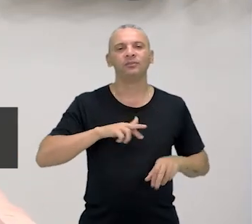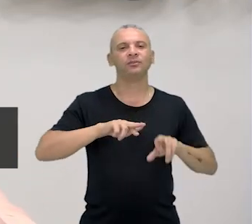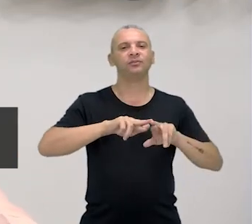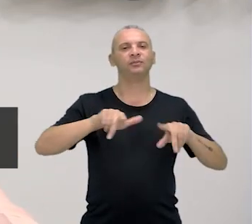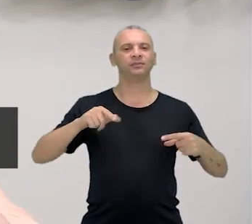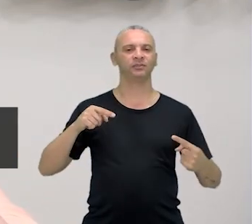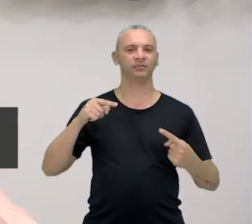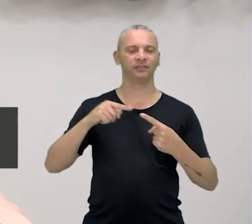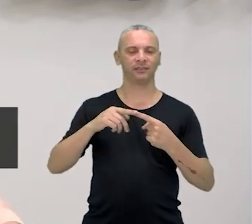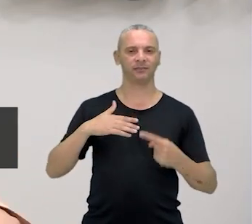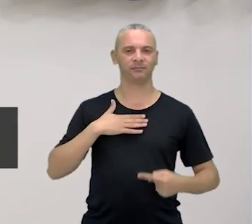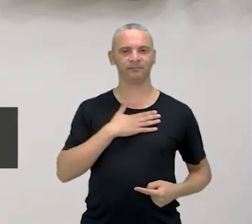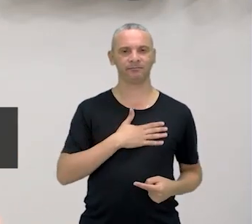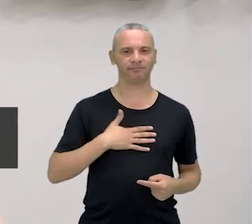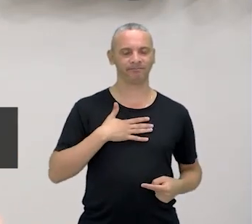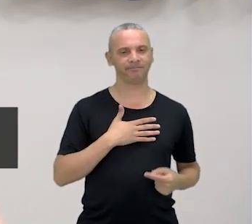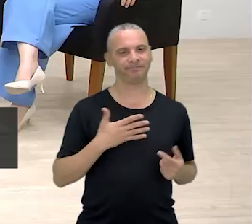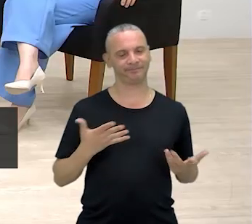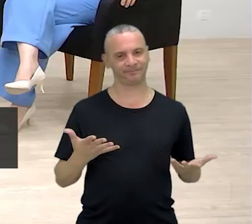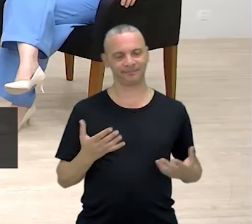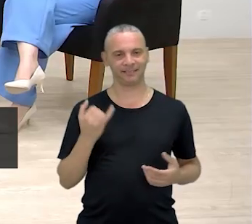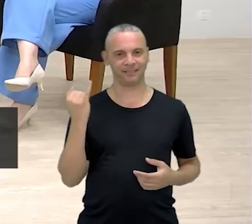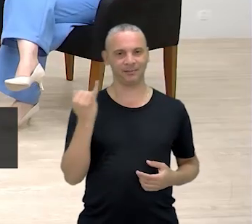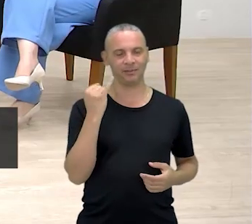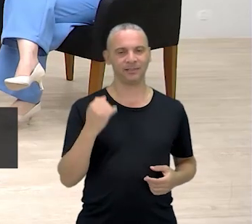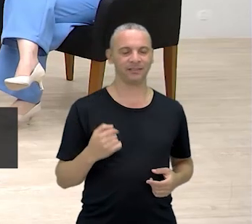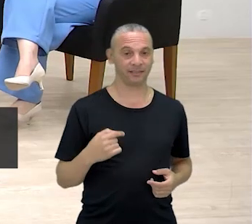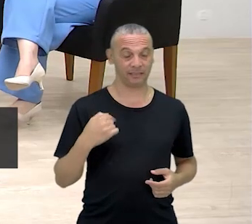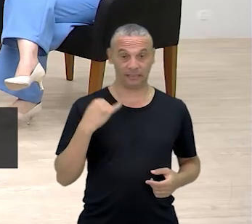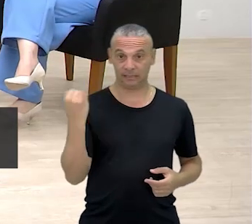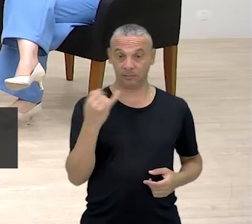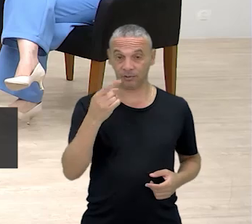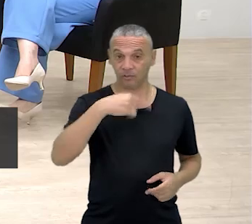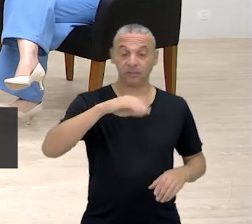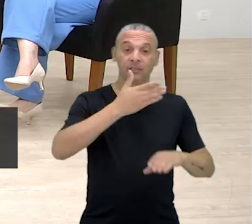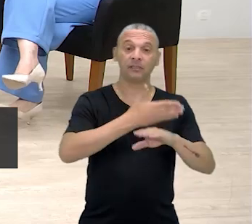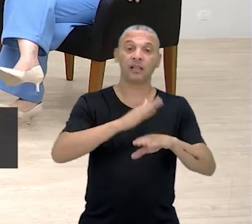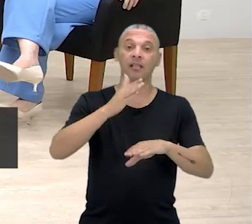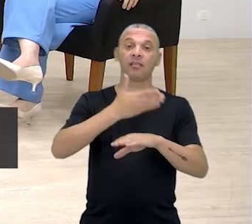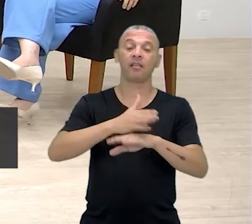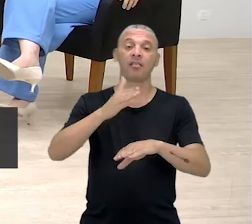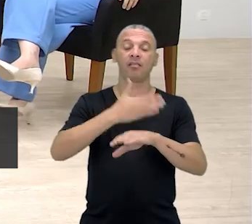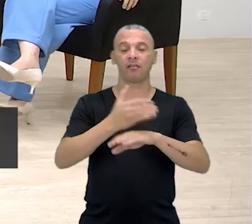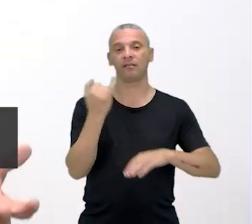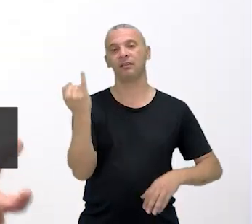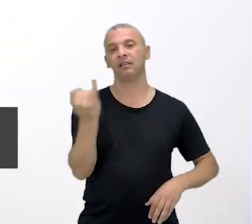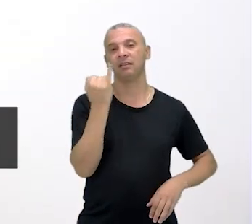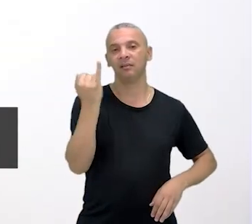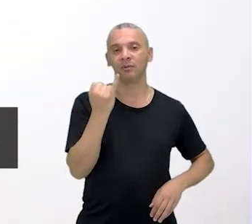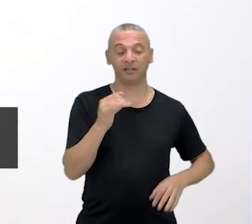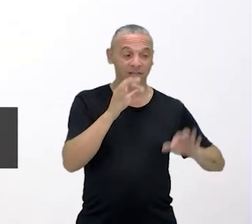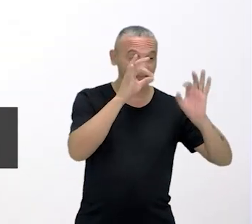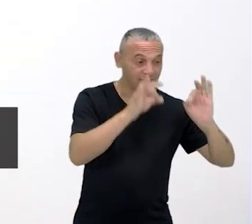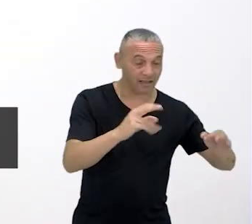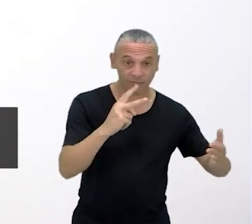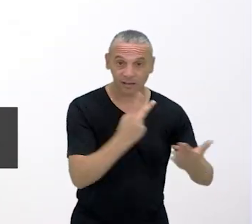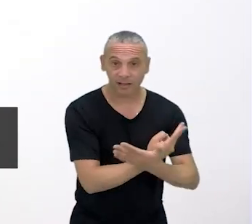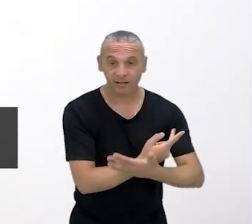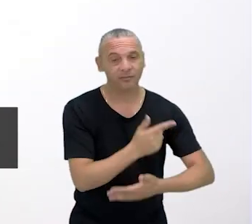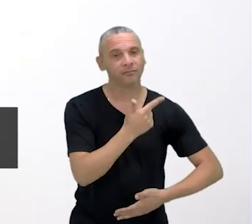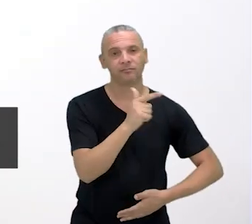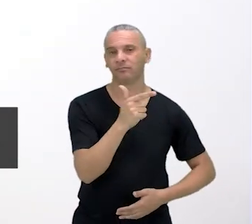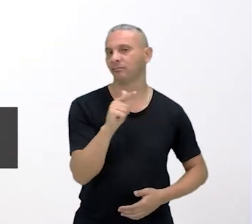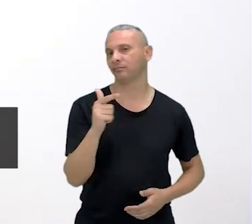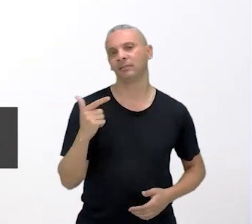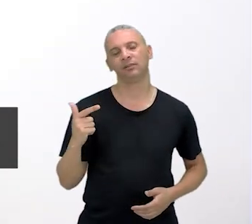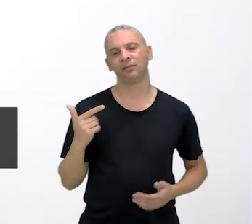sim. Acho muito saudável, muito interessante. E é muito importante a gente, assim, praticar essa experiência, né? Então, não tem certo, não tem errado no